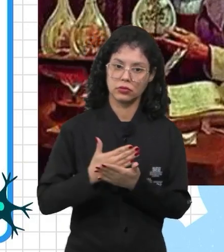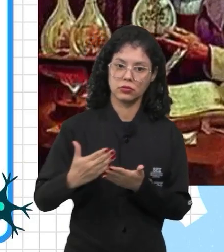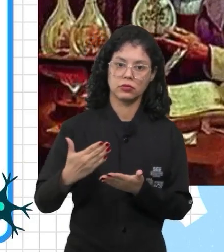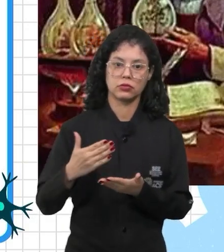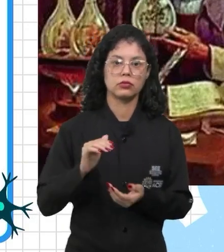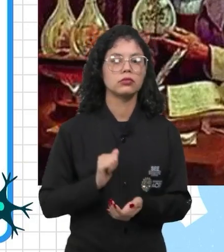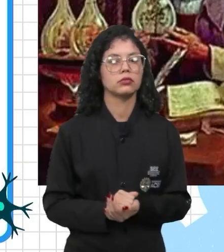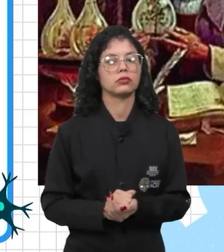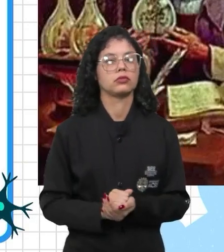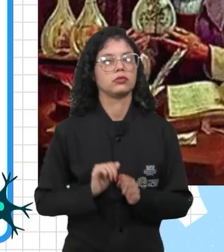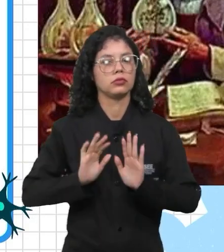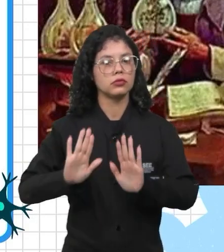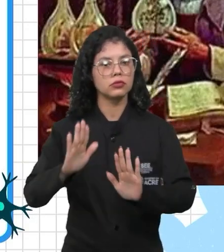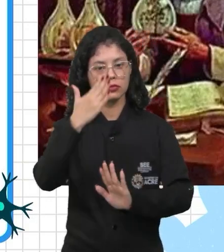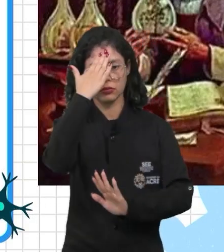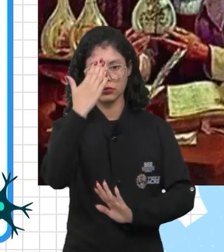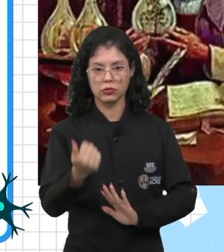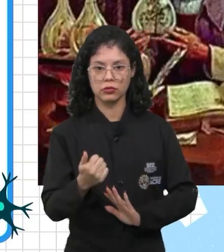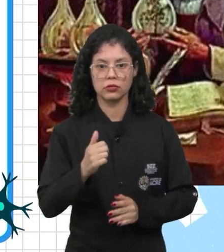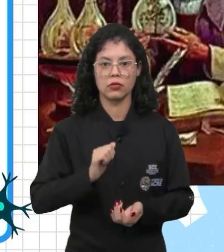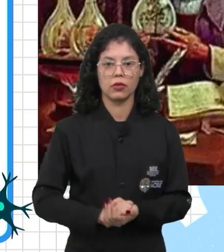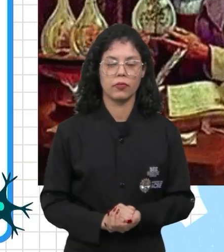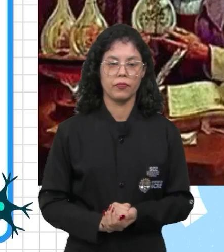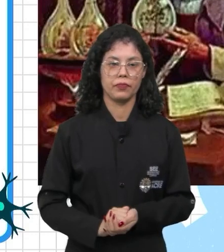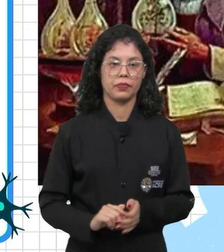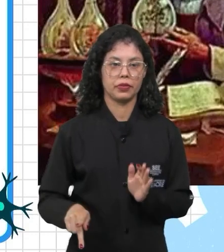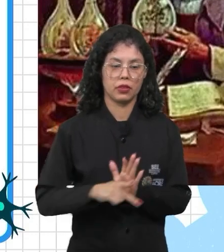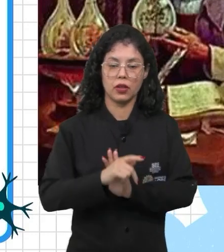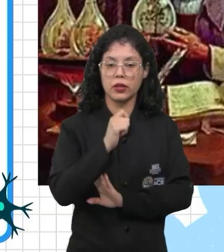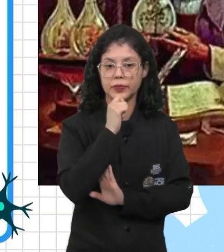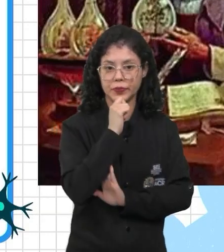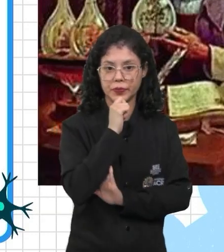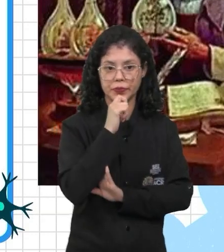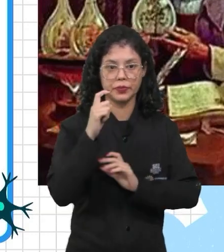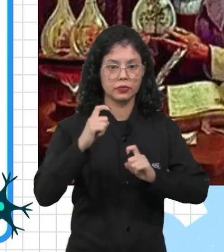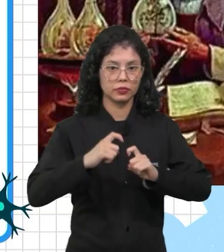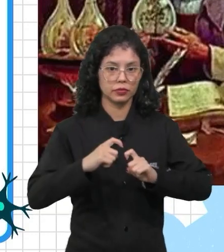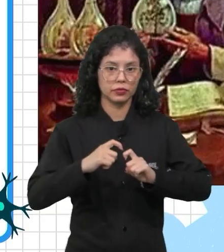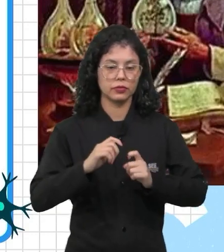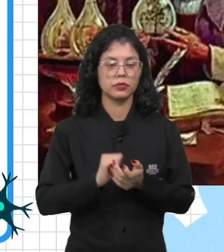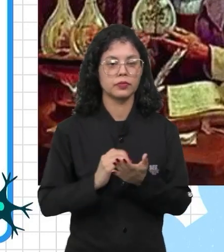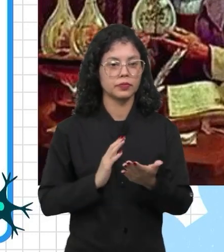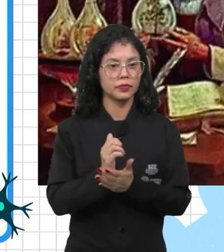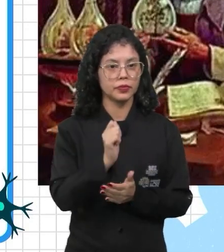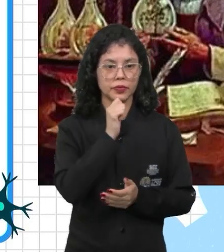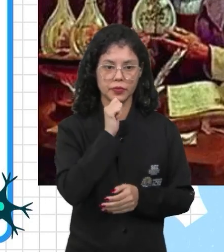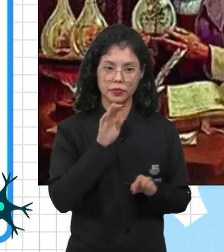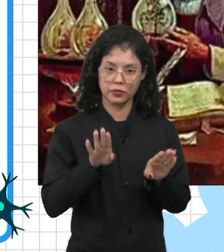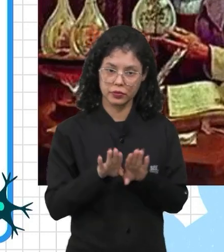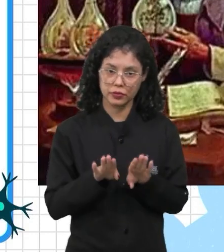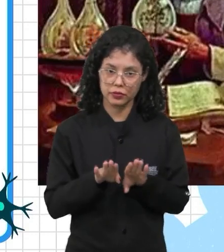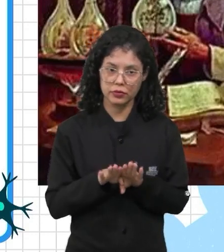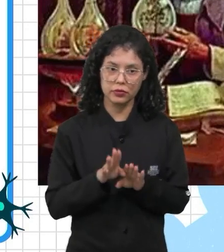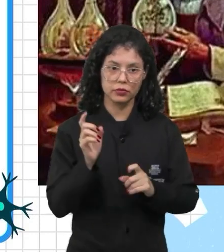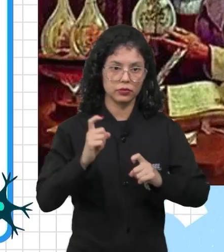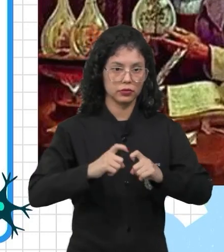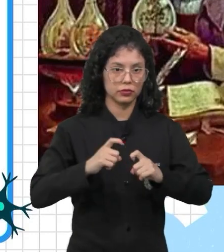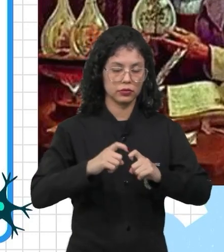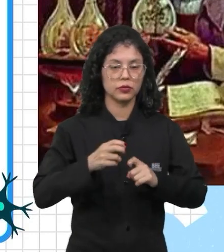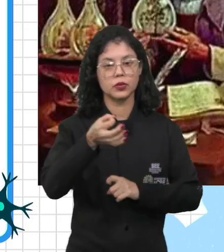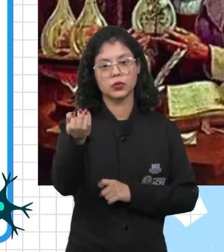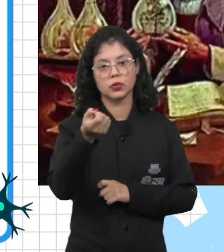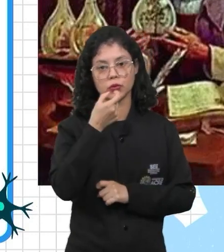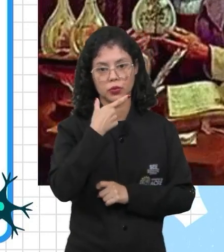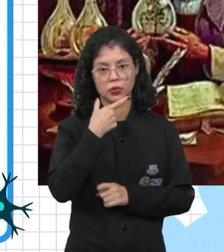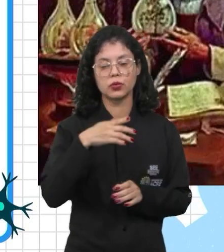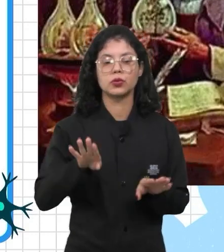a aplicar, né, os seus saberes, os seus conhecimentos ali na medicina, né, buscando ali os medicamentos, os